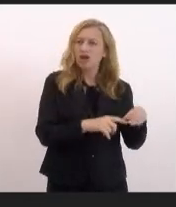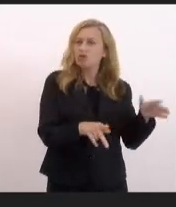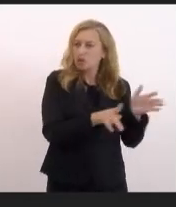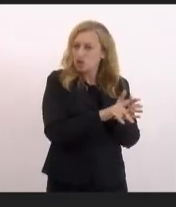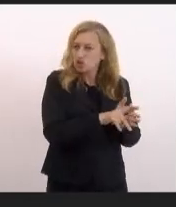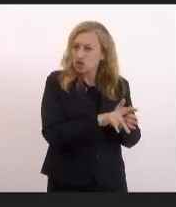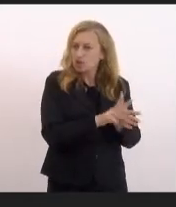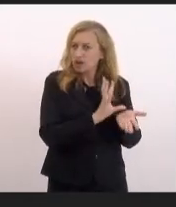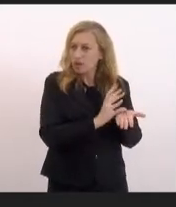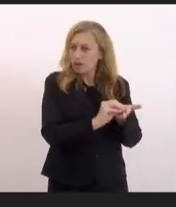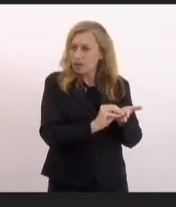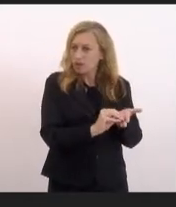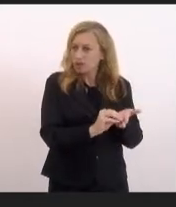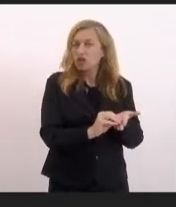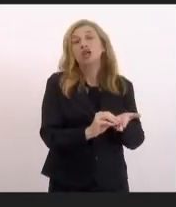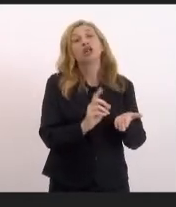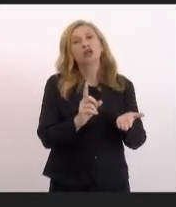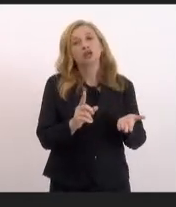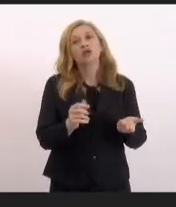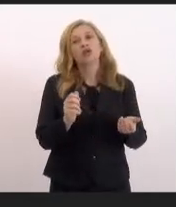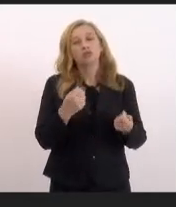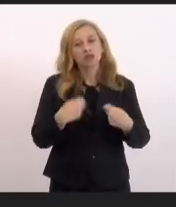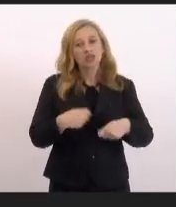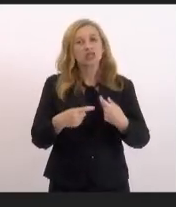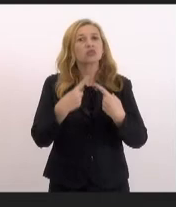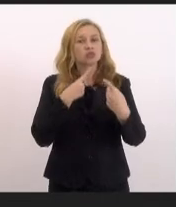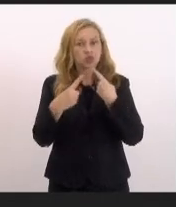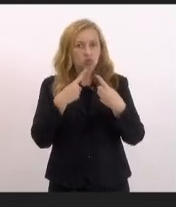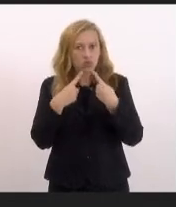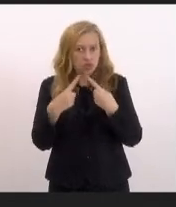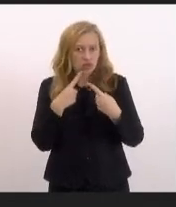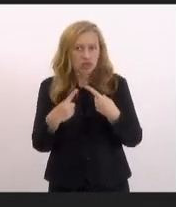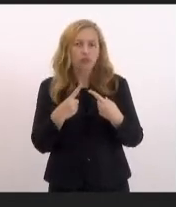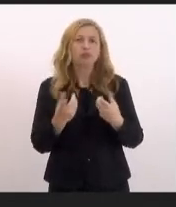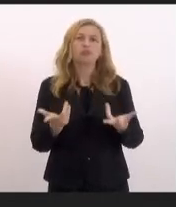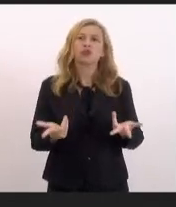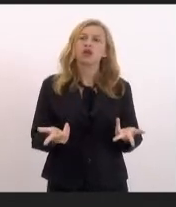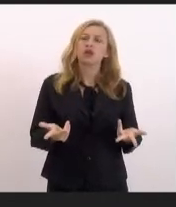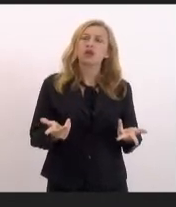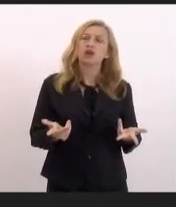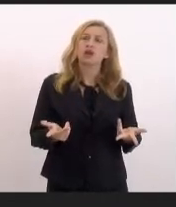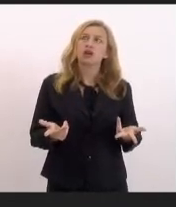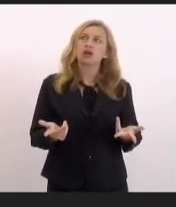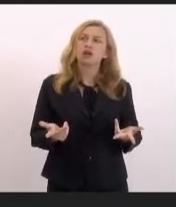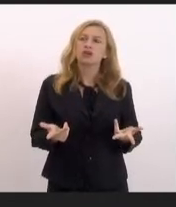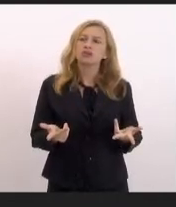para a pauta, que a gente faça uma discussão, que a gente crie